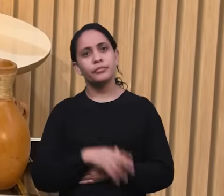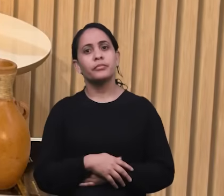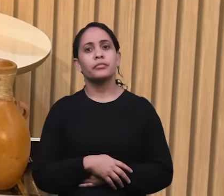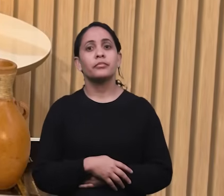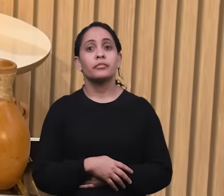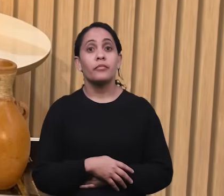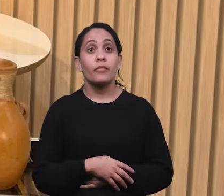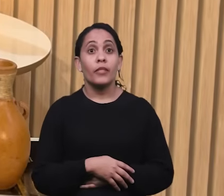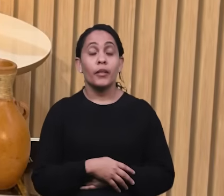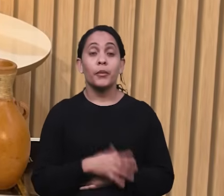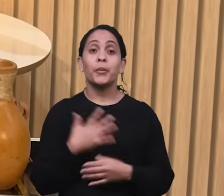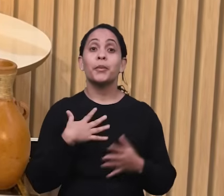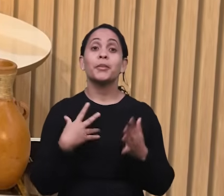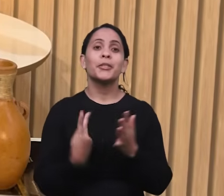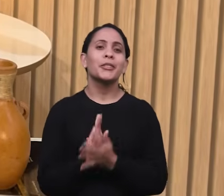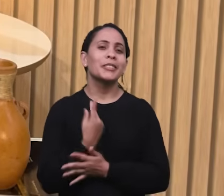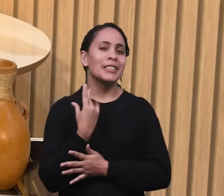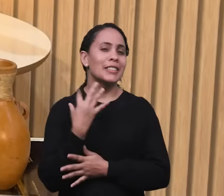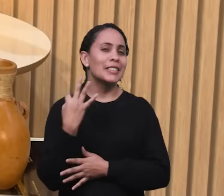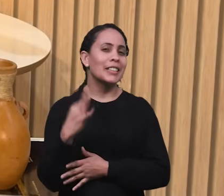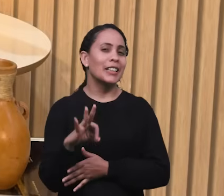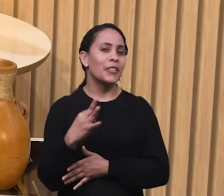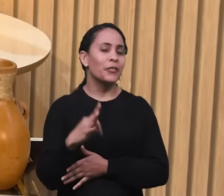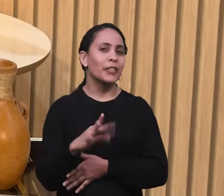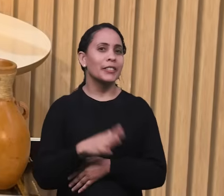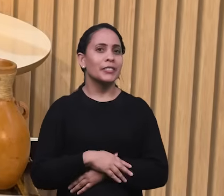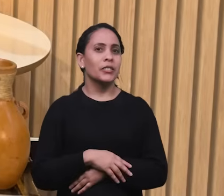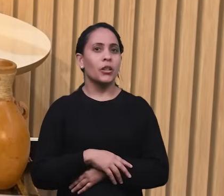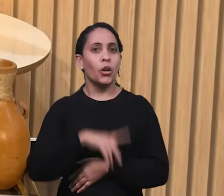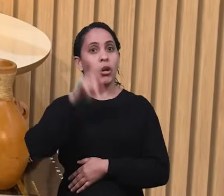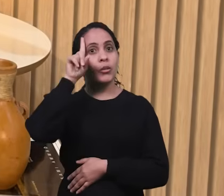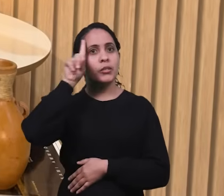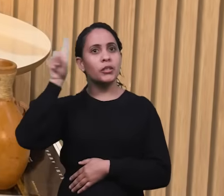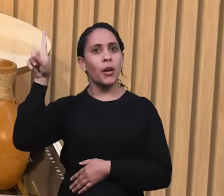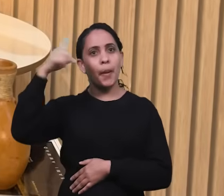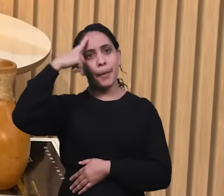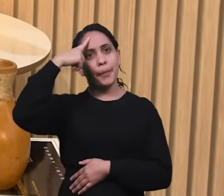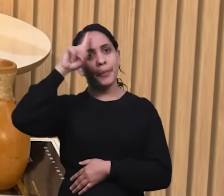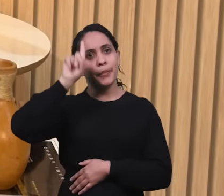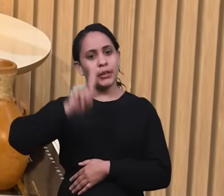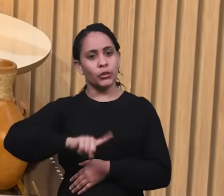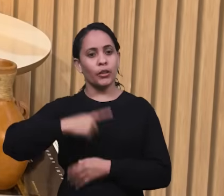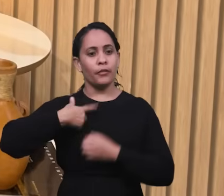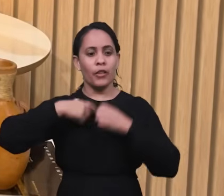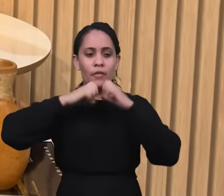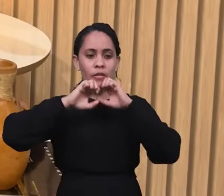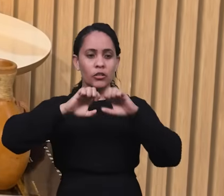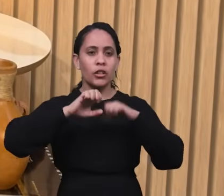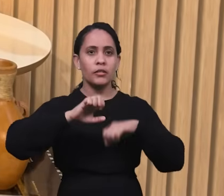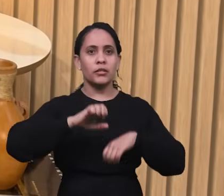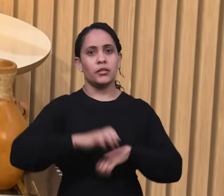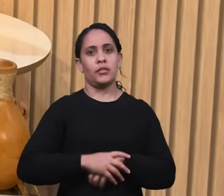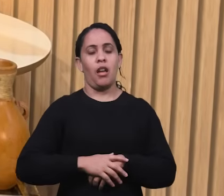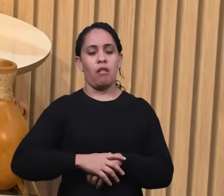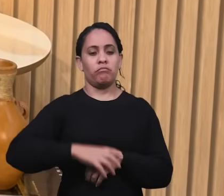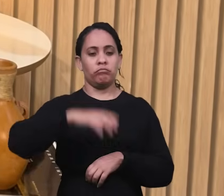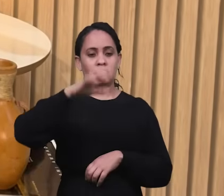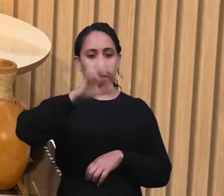certa vez o Senhor mandou que eles fossem evangelizar uma aldeia, só que era o período da